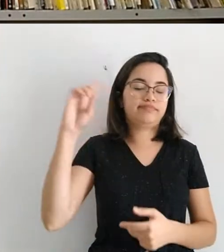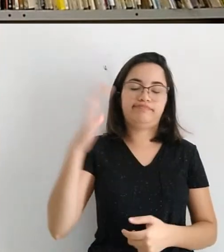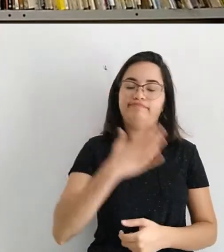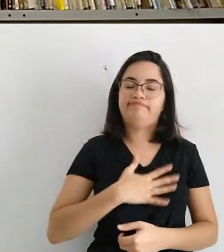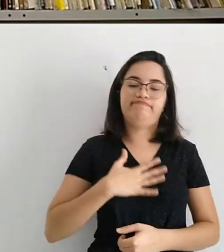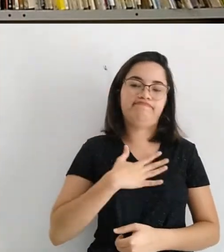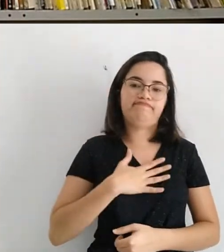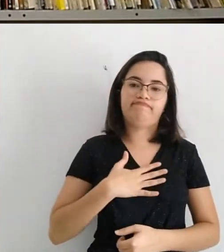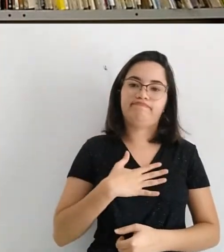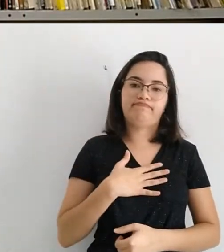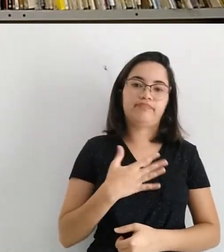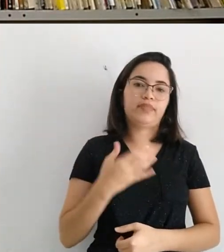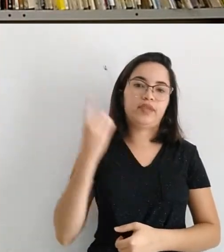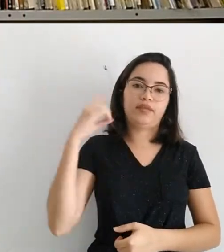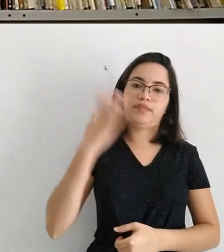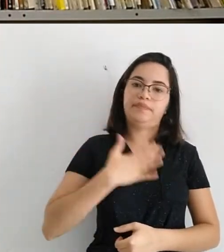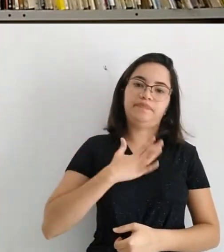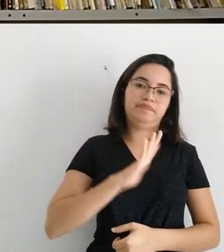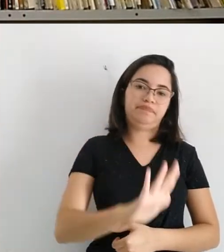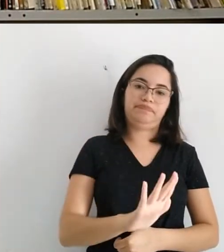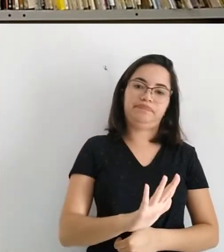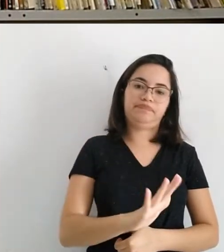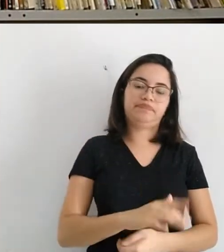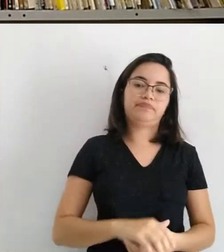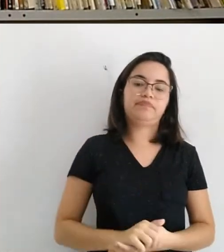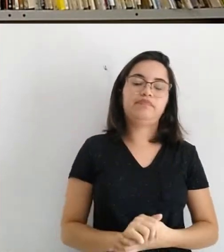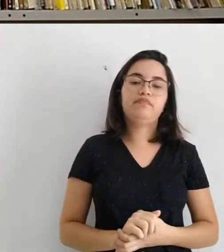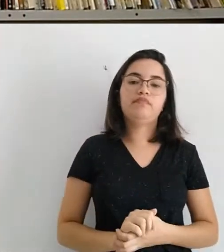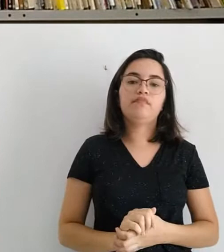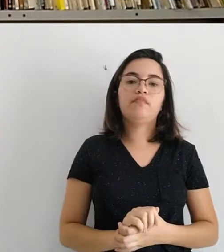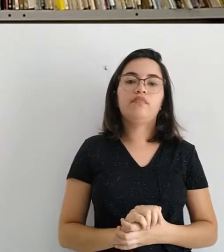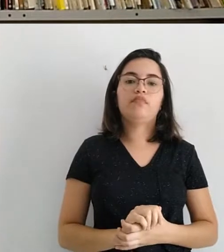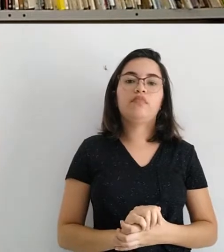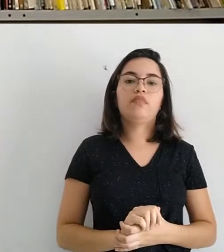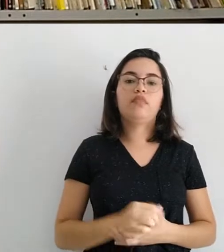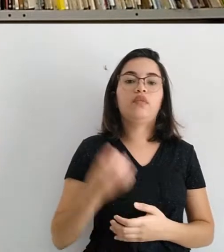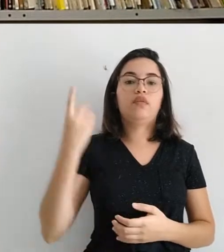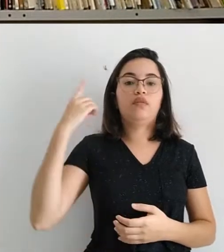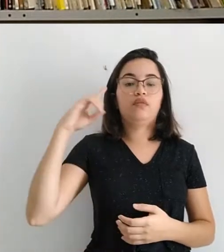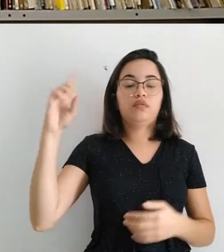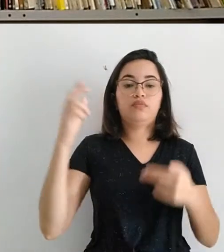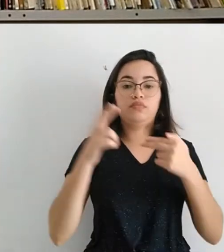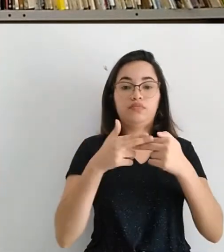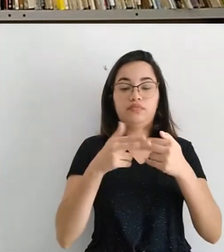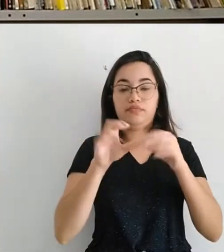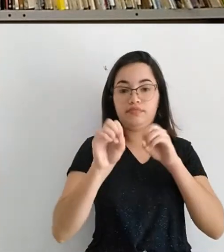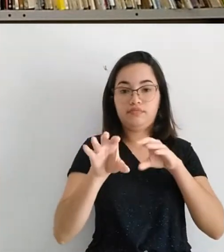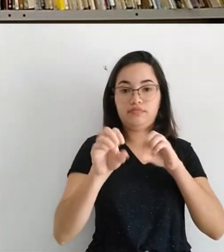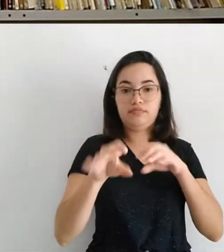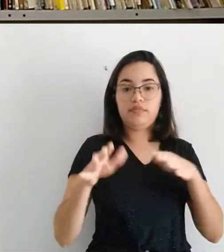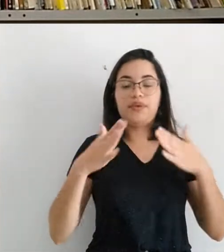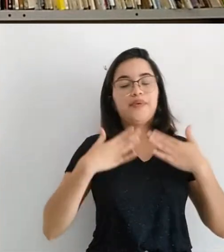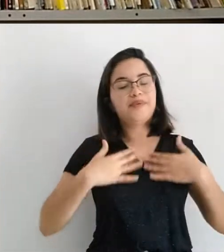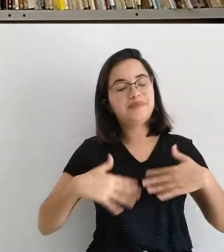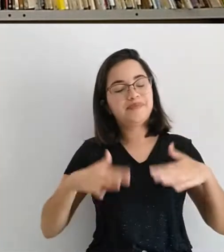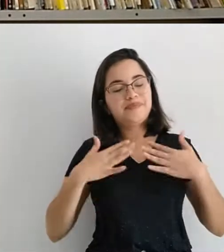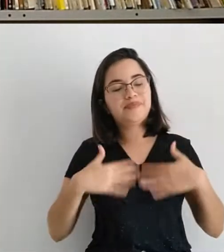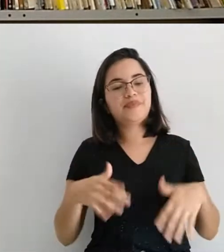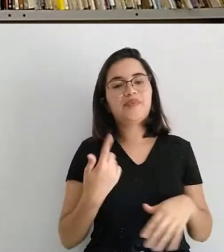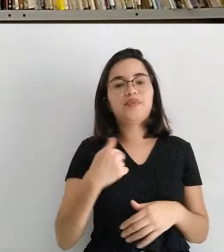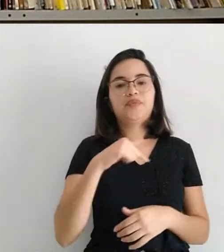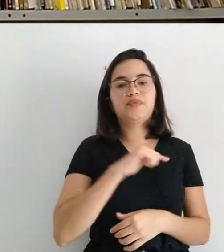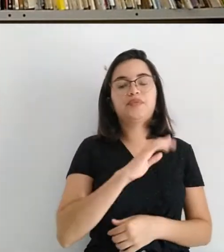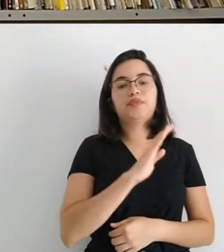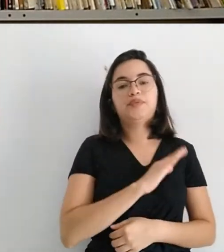agrada a Deus. Deus, através desse ensino, conforta os